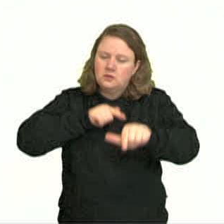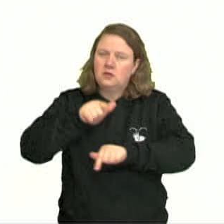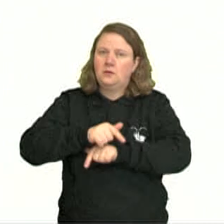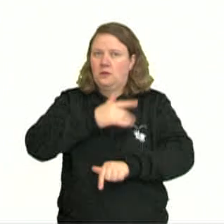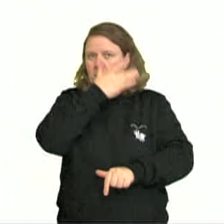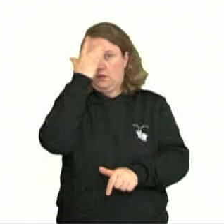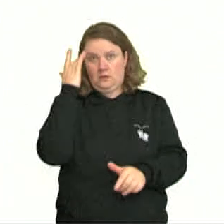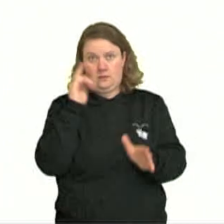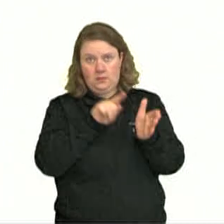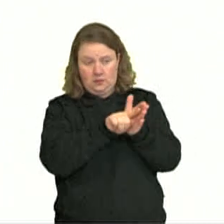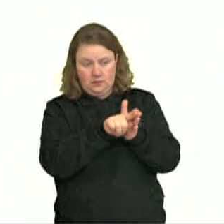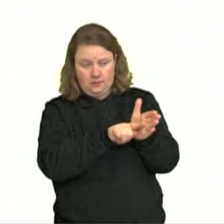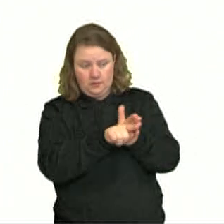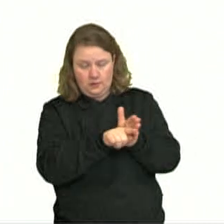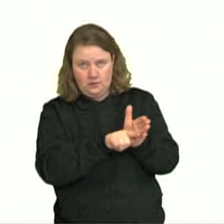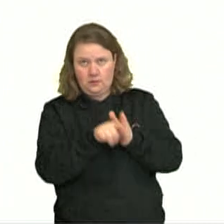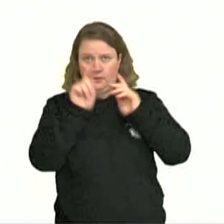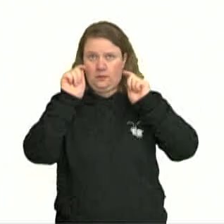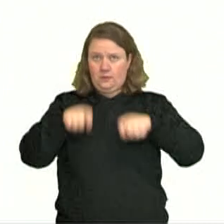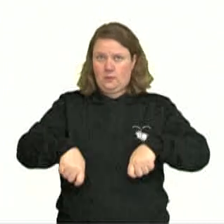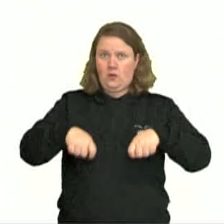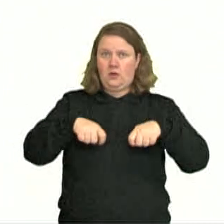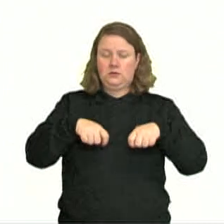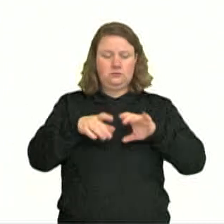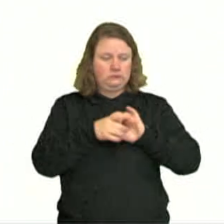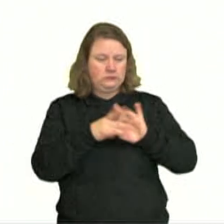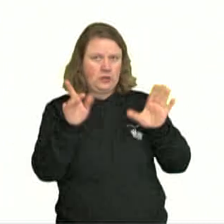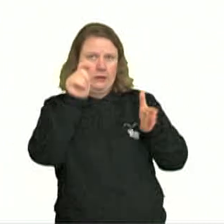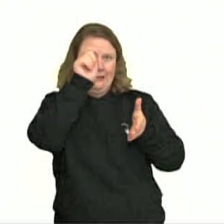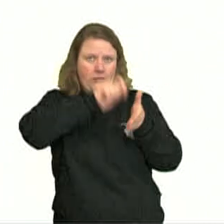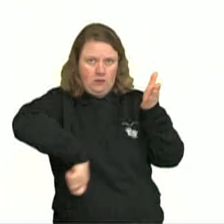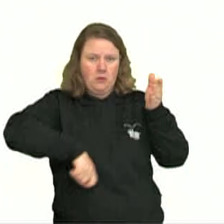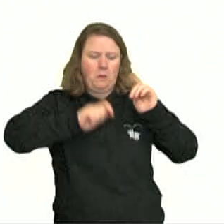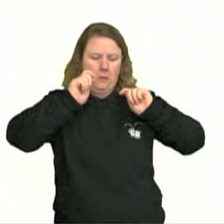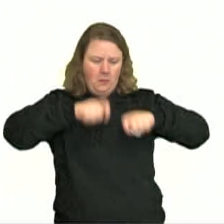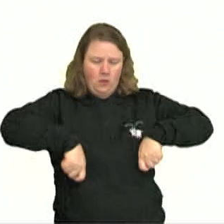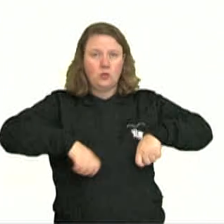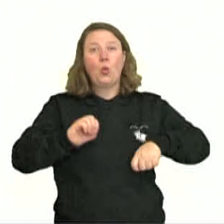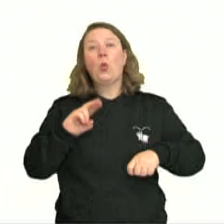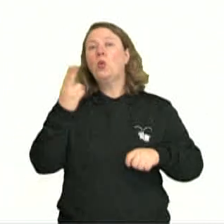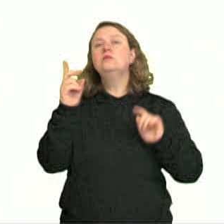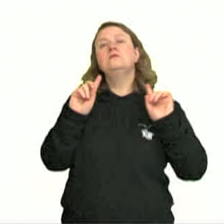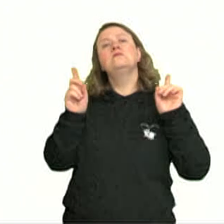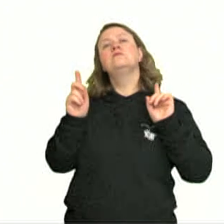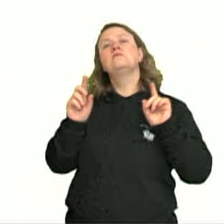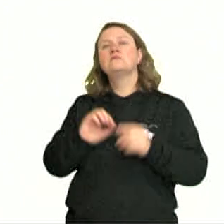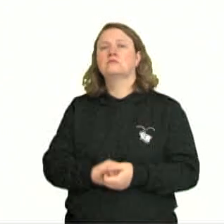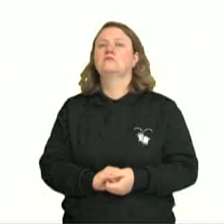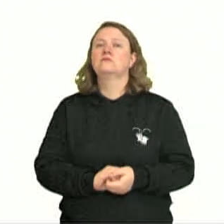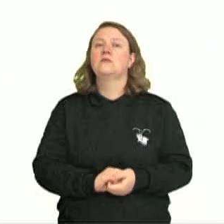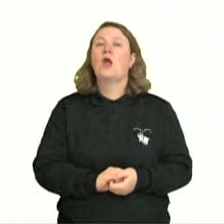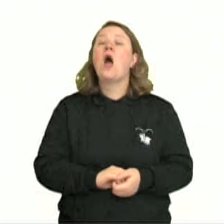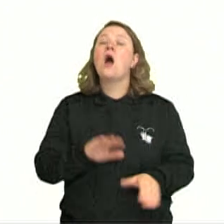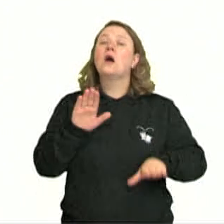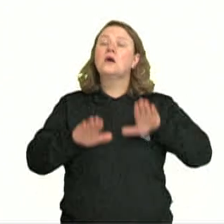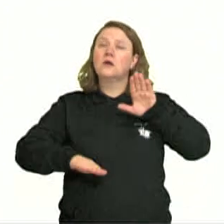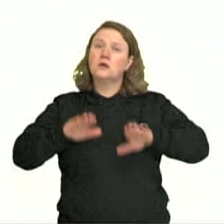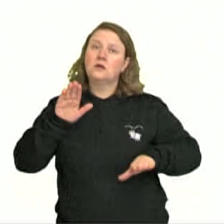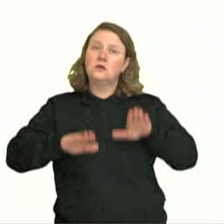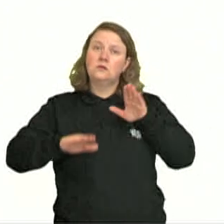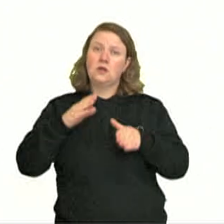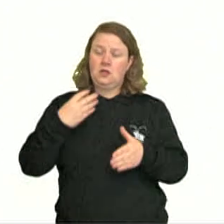pesquisador. Pode ter autorização ou não do biografado, né? Isso é muito interessante. Algumas biografias